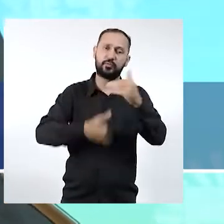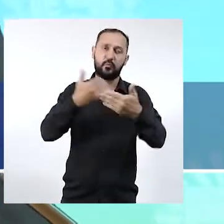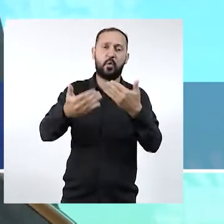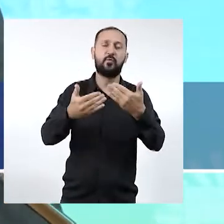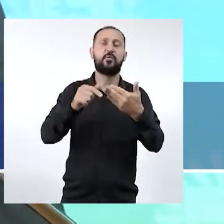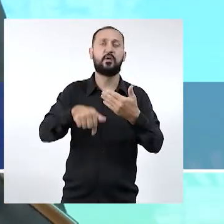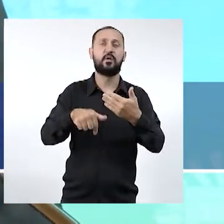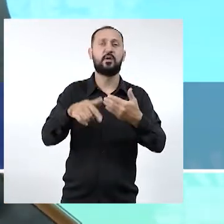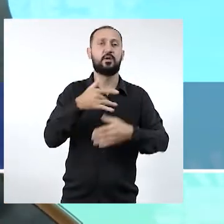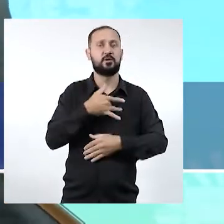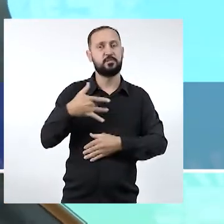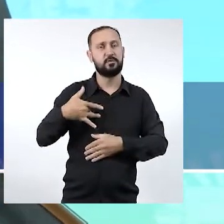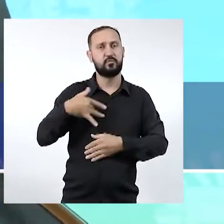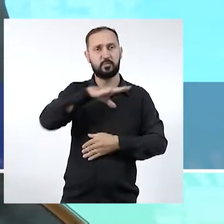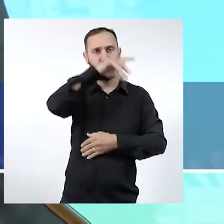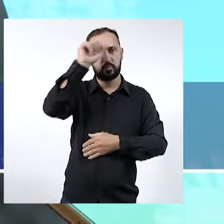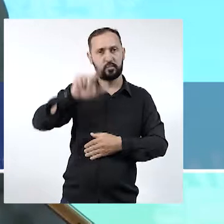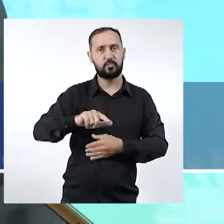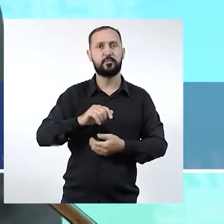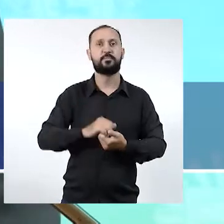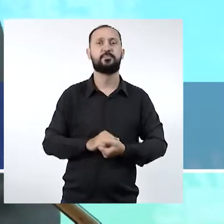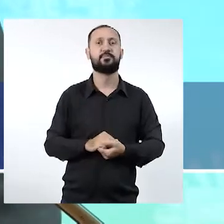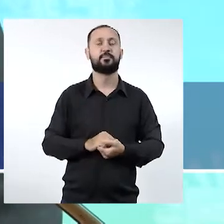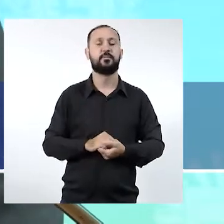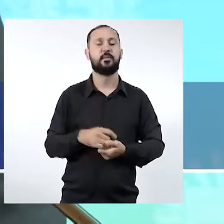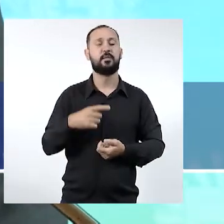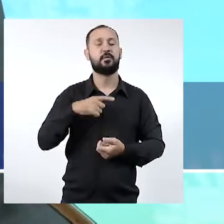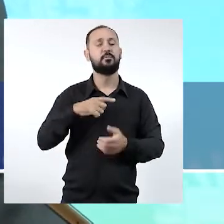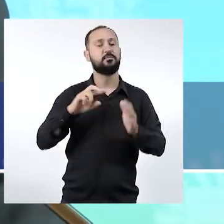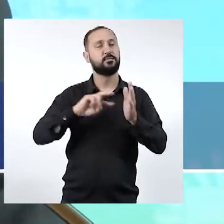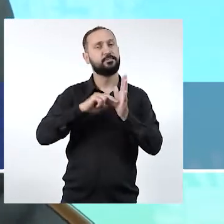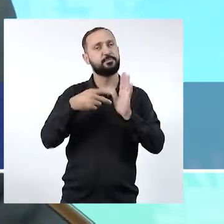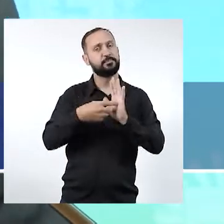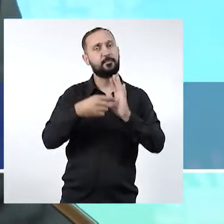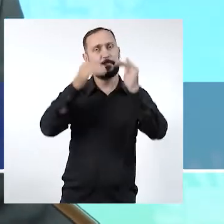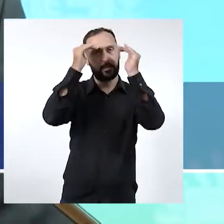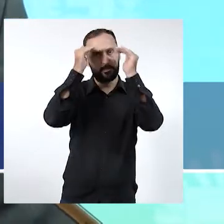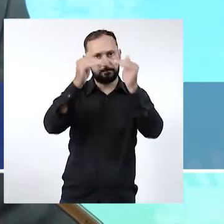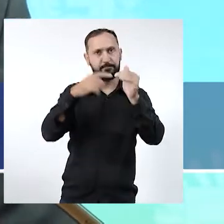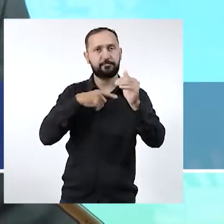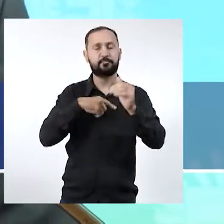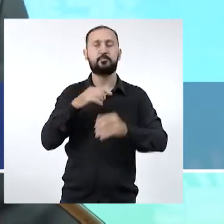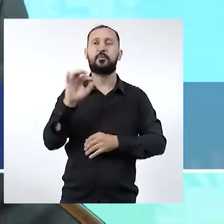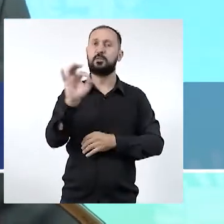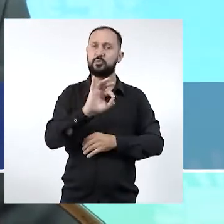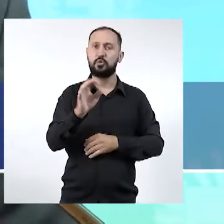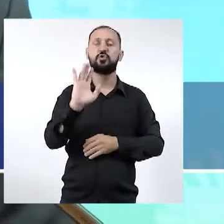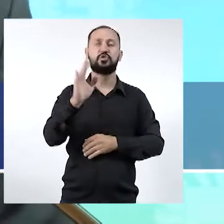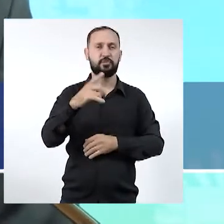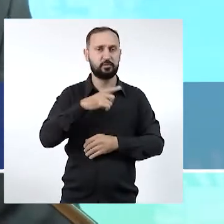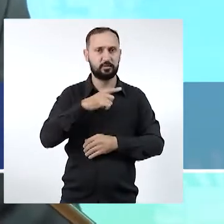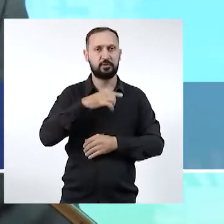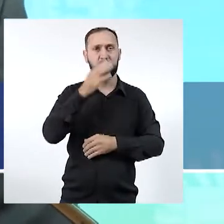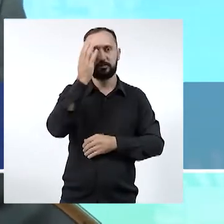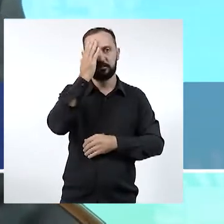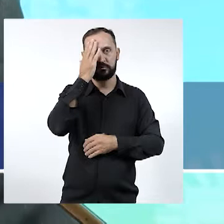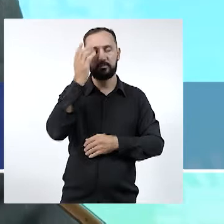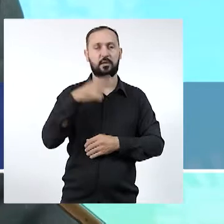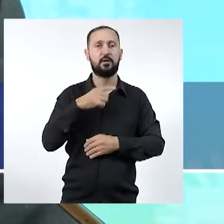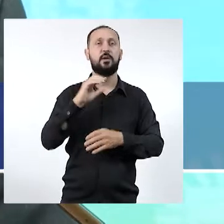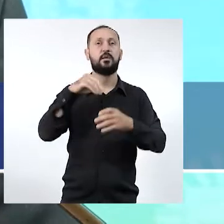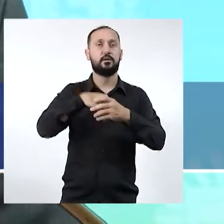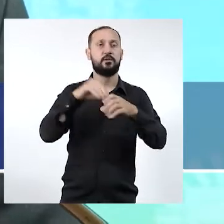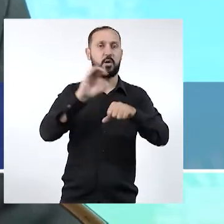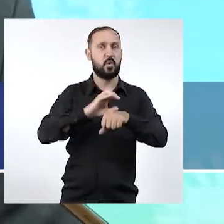como profissionais e ajudando na saúde do Mato Grosso do Sul. Então, nesse sentido, respeitando, obviamente, as cotas que já